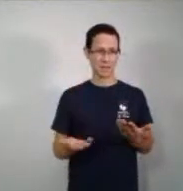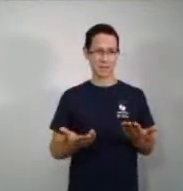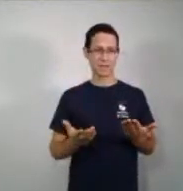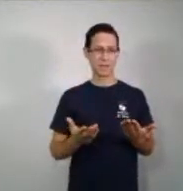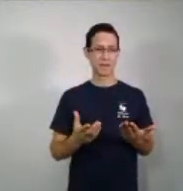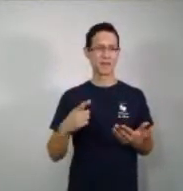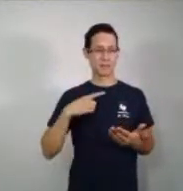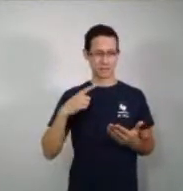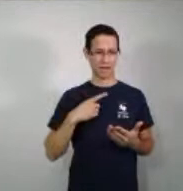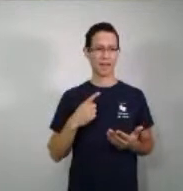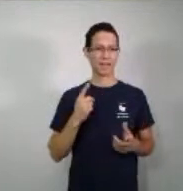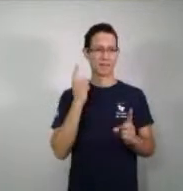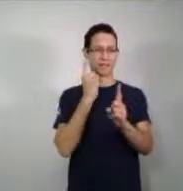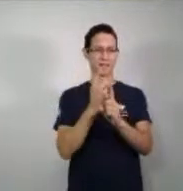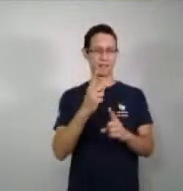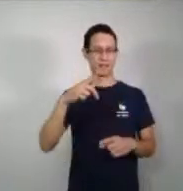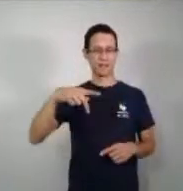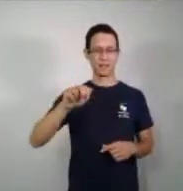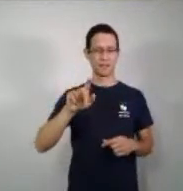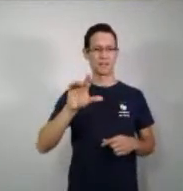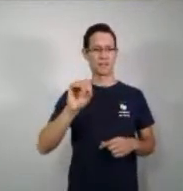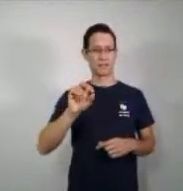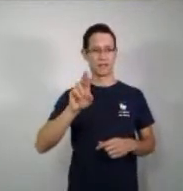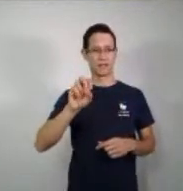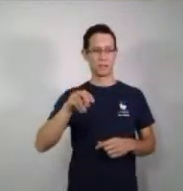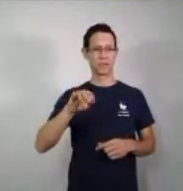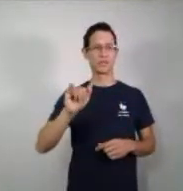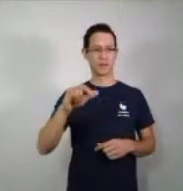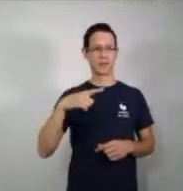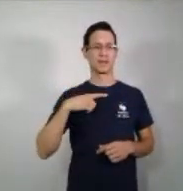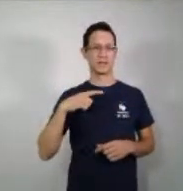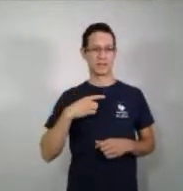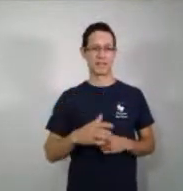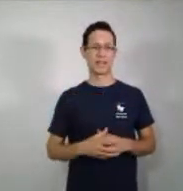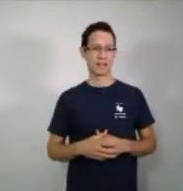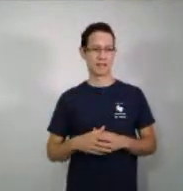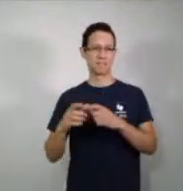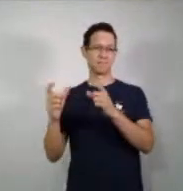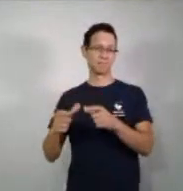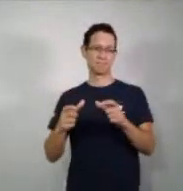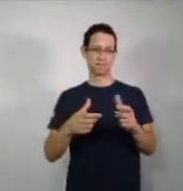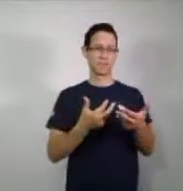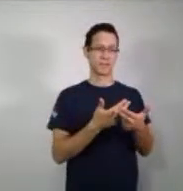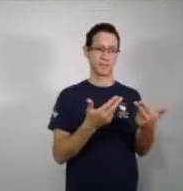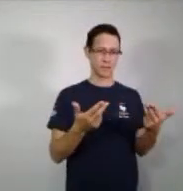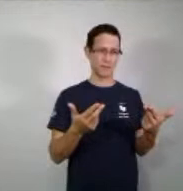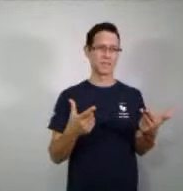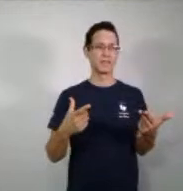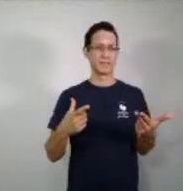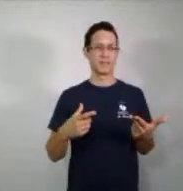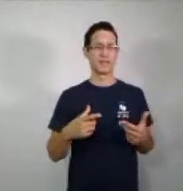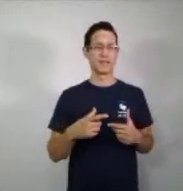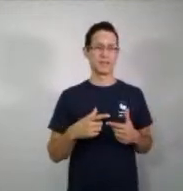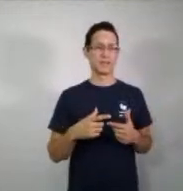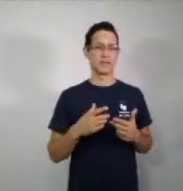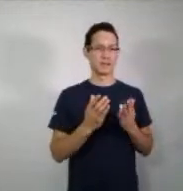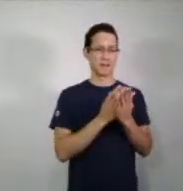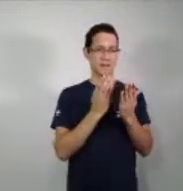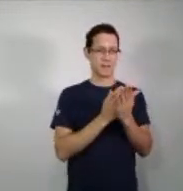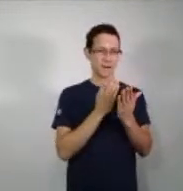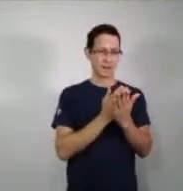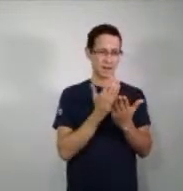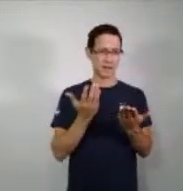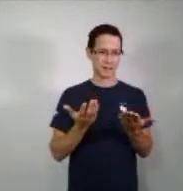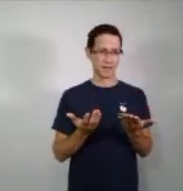em algum momento, ou desconfiou dele estar presente em tantos lugares, em todos os livros do Guimarães Rosa, no material sobre